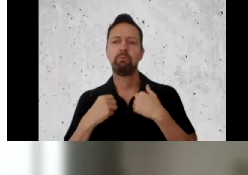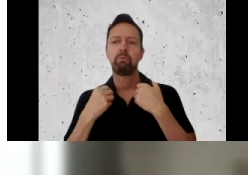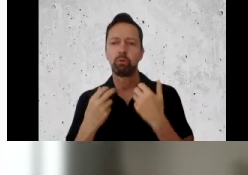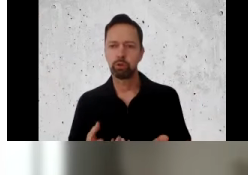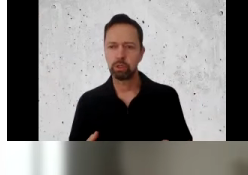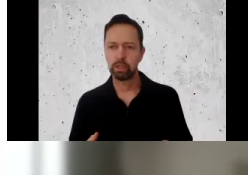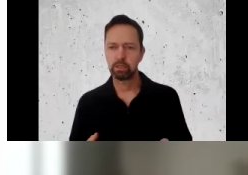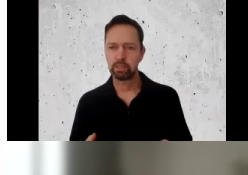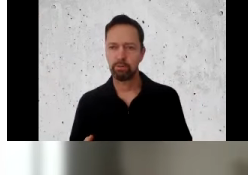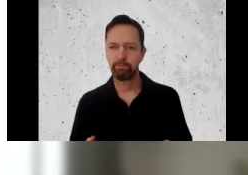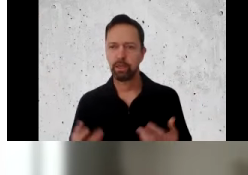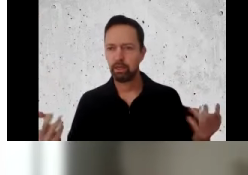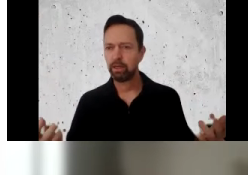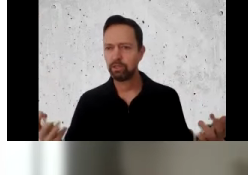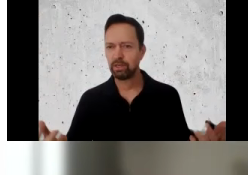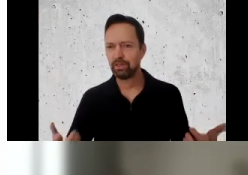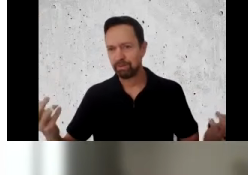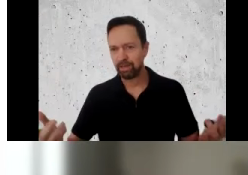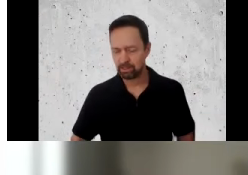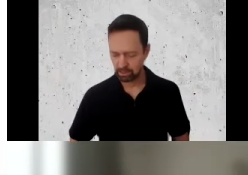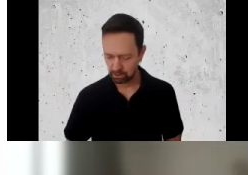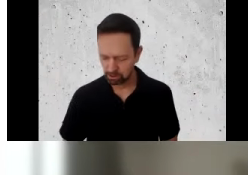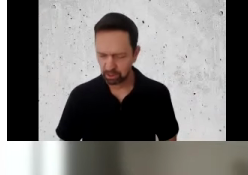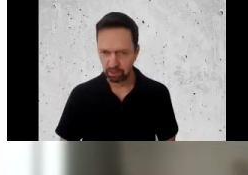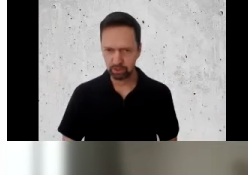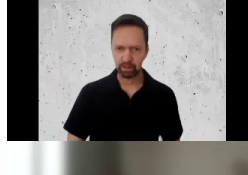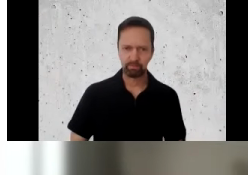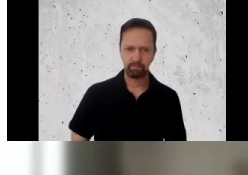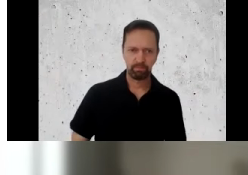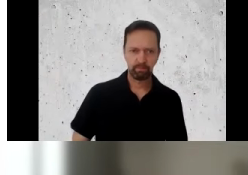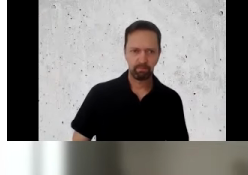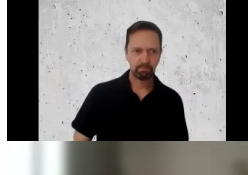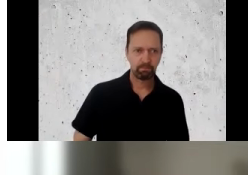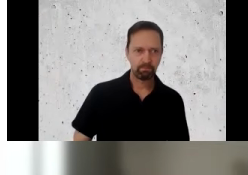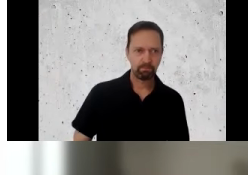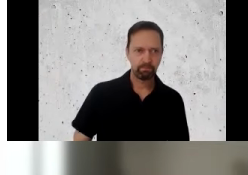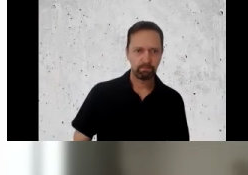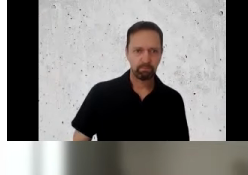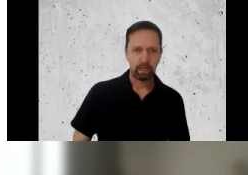via custo de transação. E para eles, eu acho que geralmente tem.